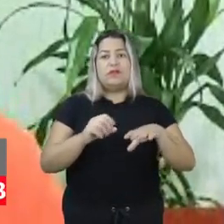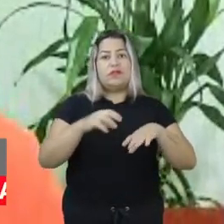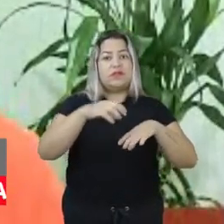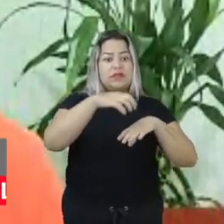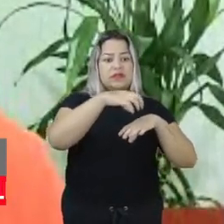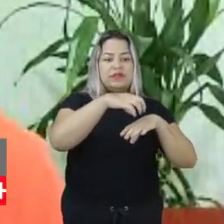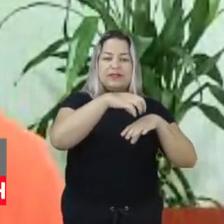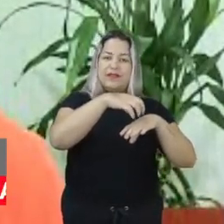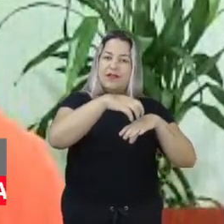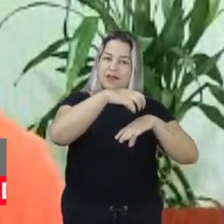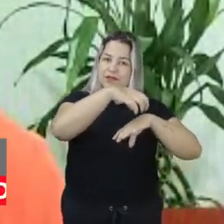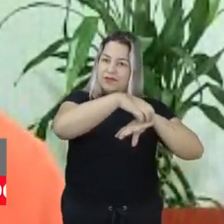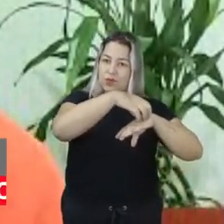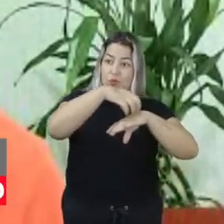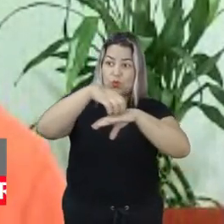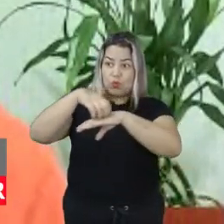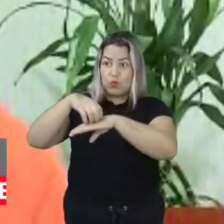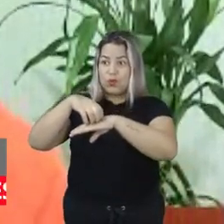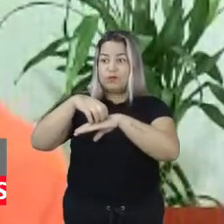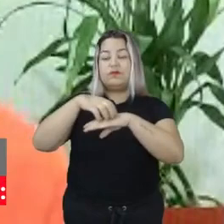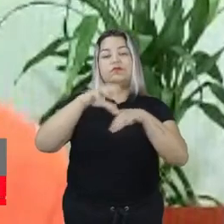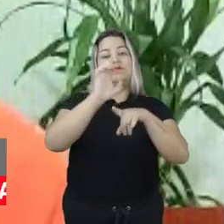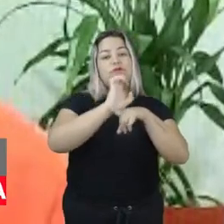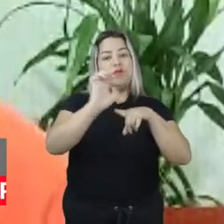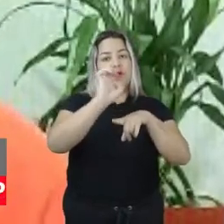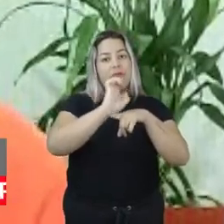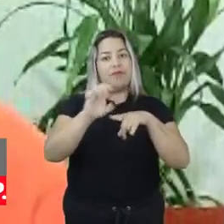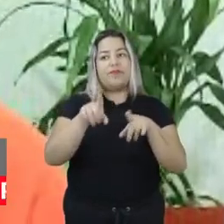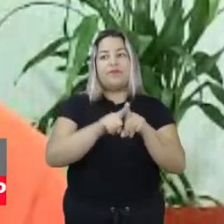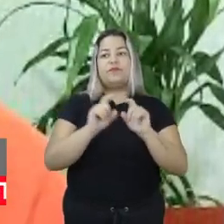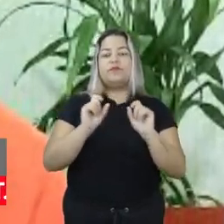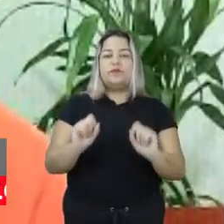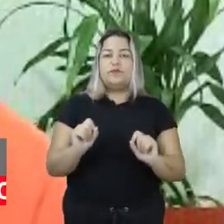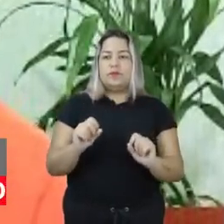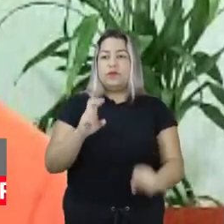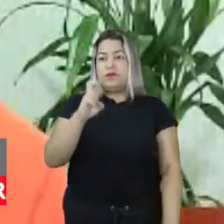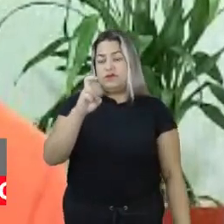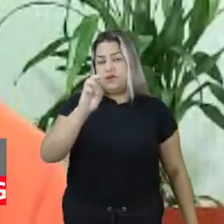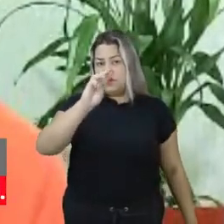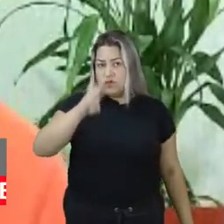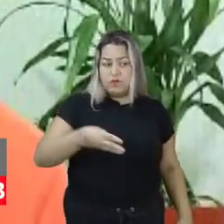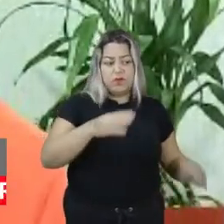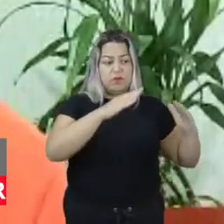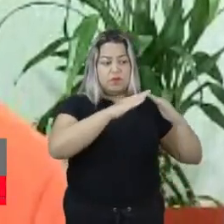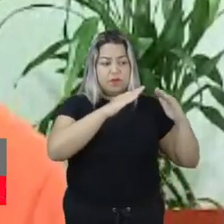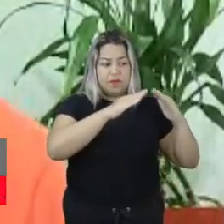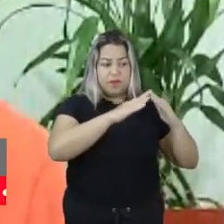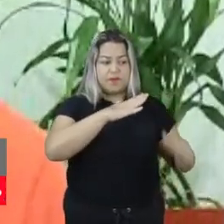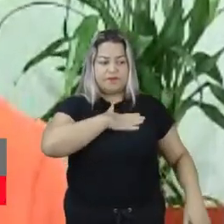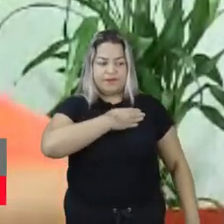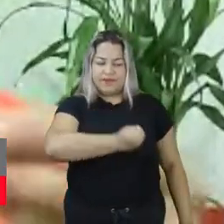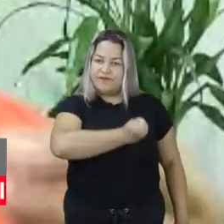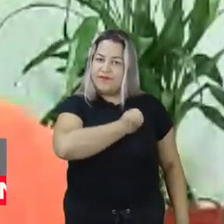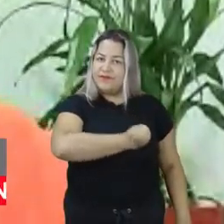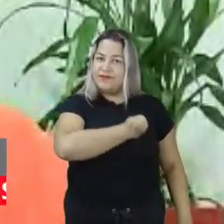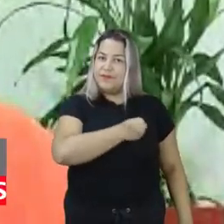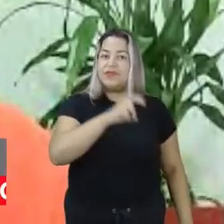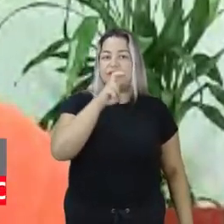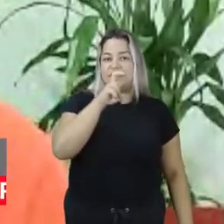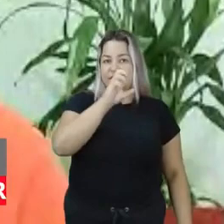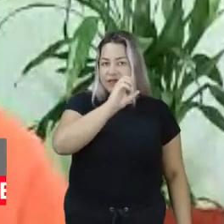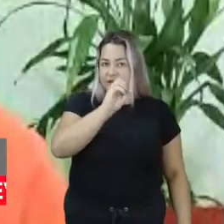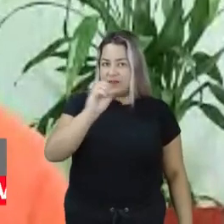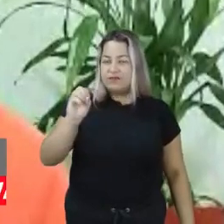de rodovias do estado do Brasil. O Paraná foi contemplado aí também com mais de 5 mil casos do Minha Casa Minha Vida, tem mais de